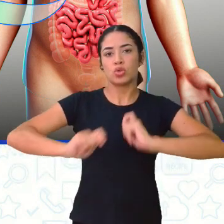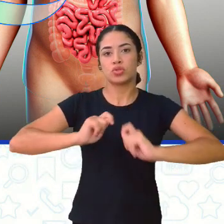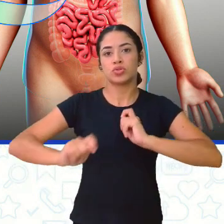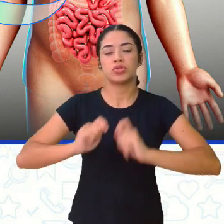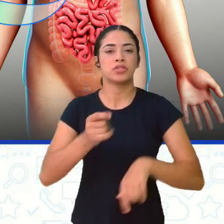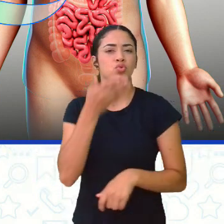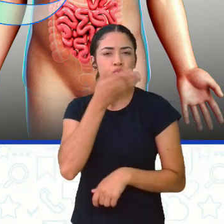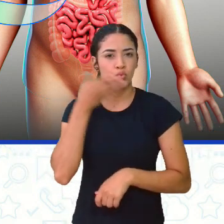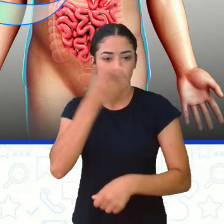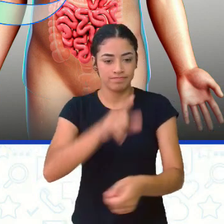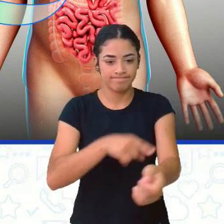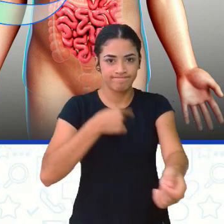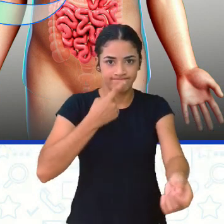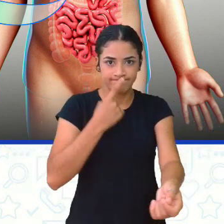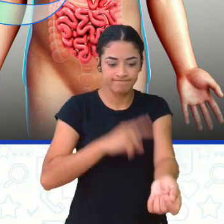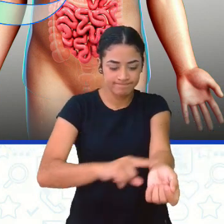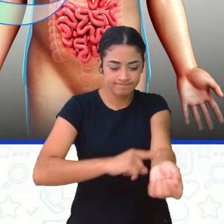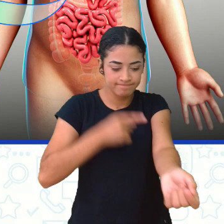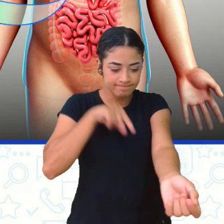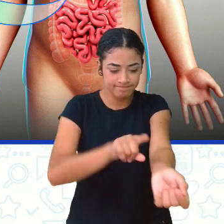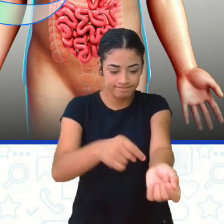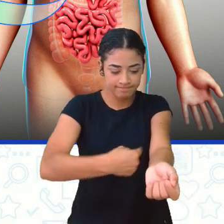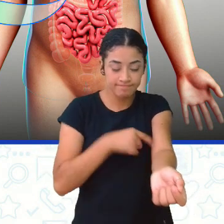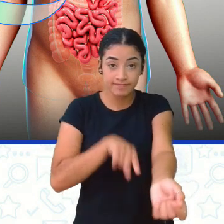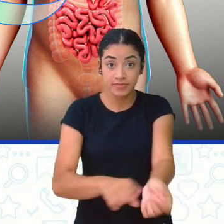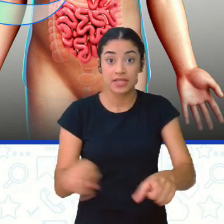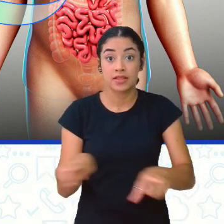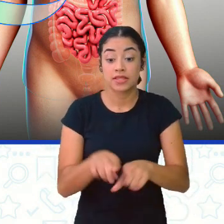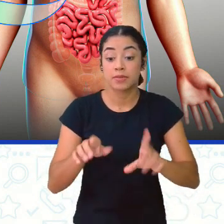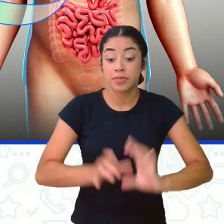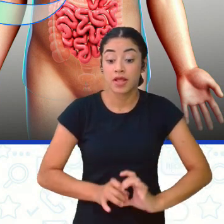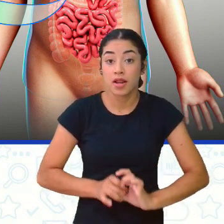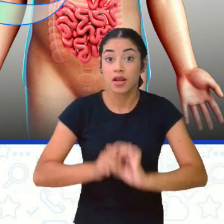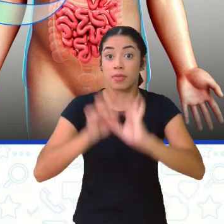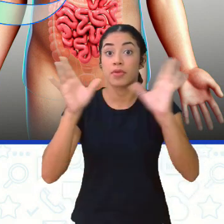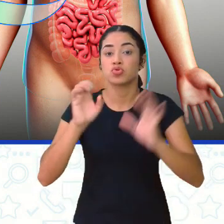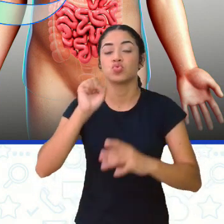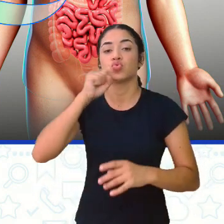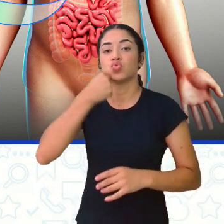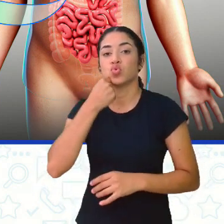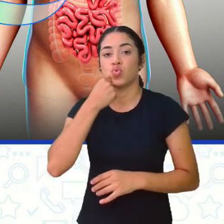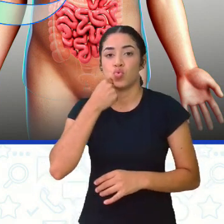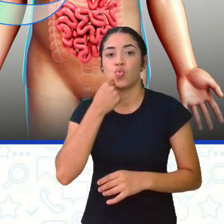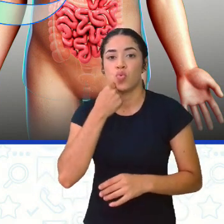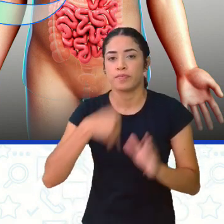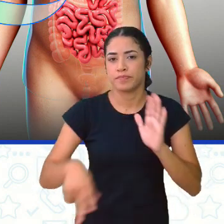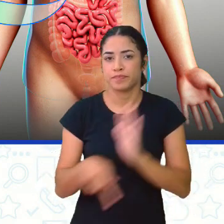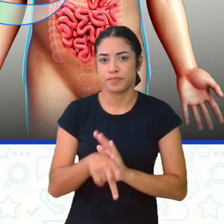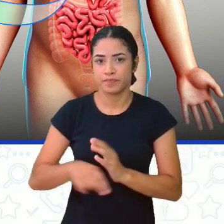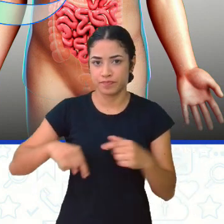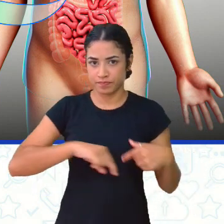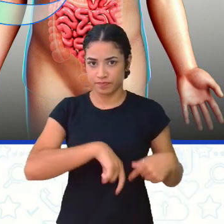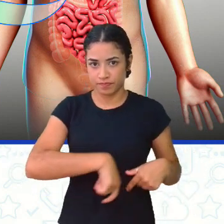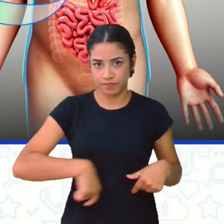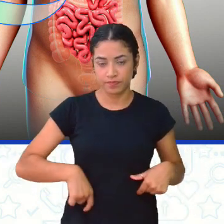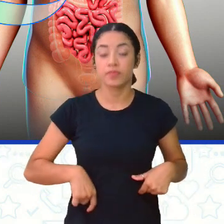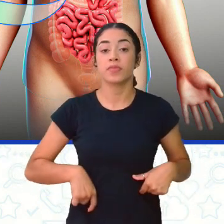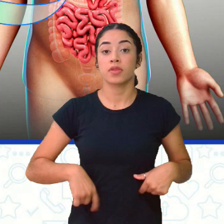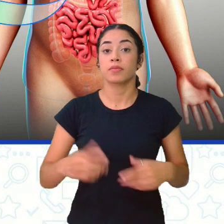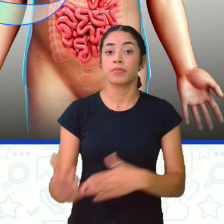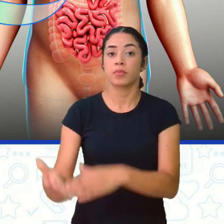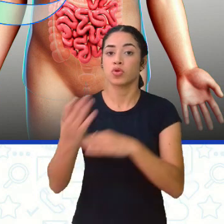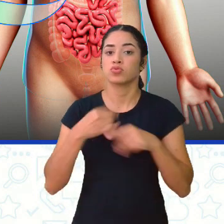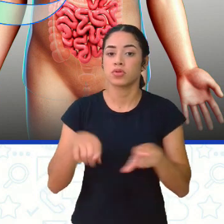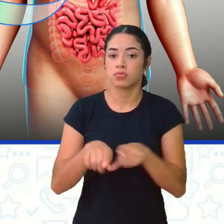açúcar no nosso sangue, mas também a liberação de suco pancreático, que também vai ajudar na digestão. Por isso que a gente